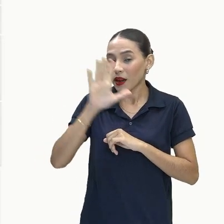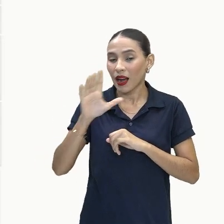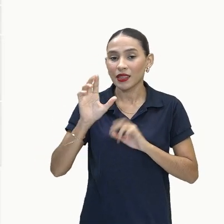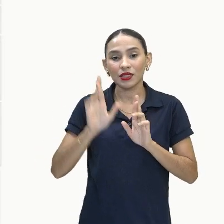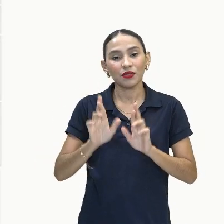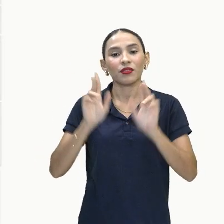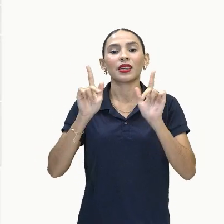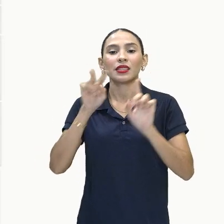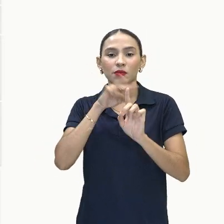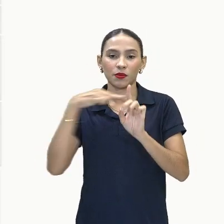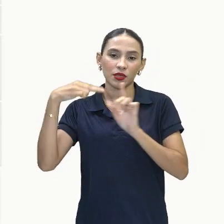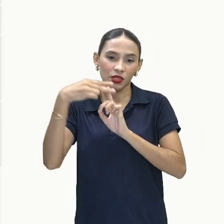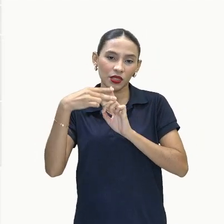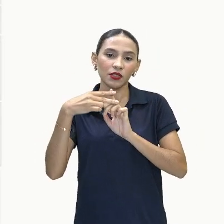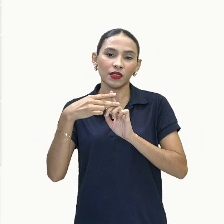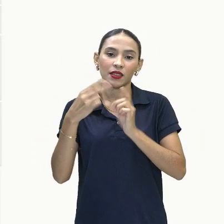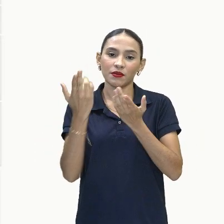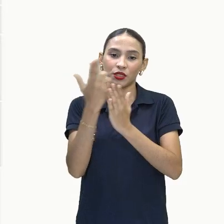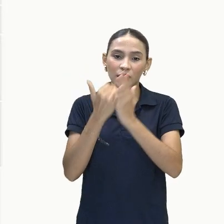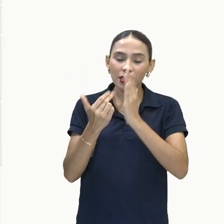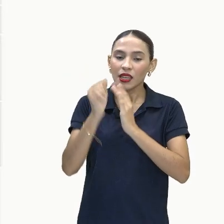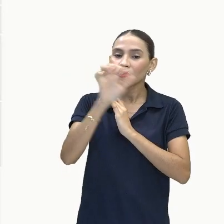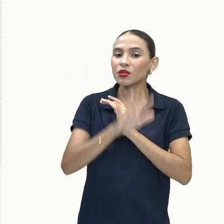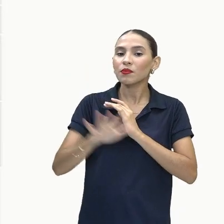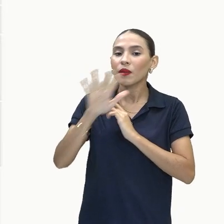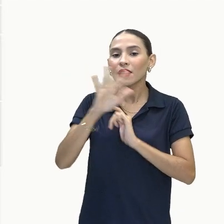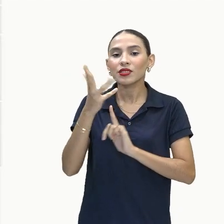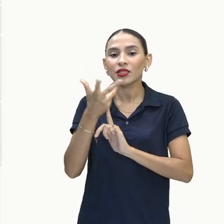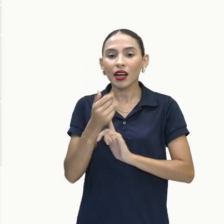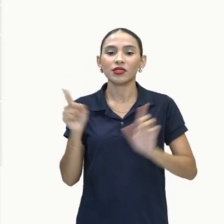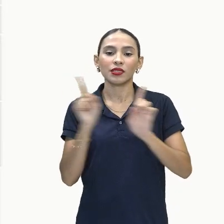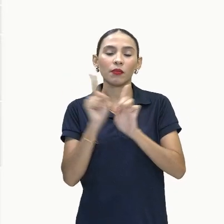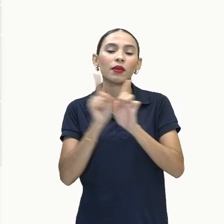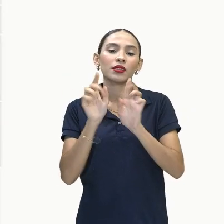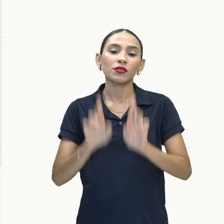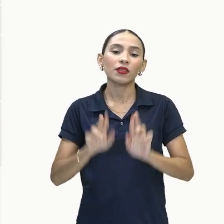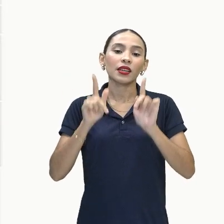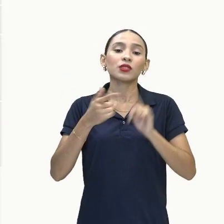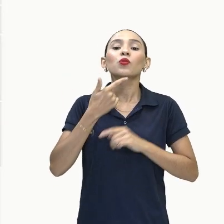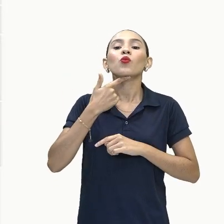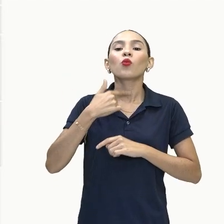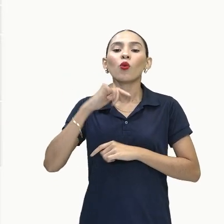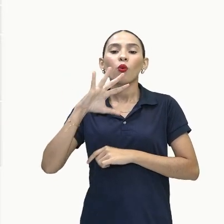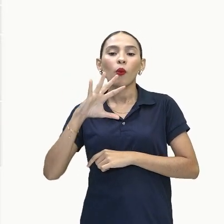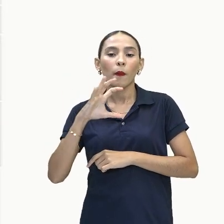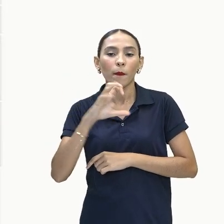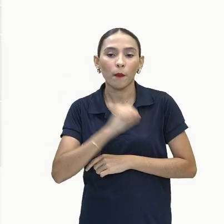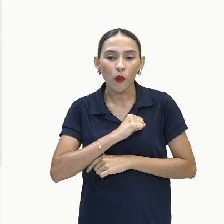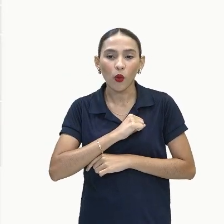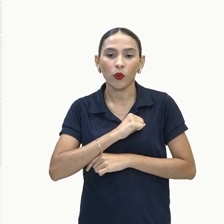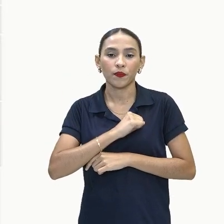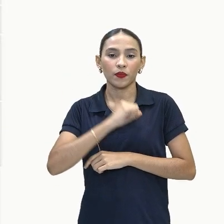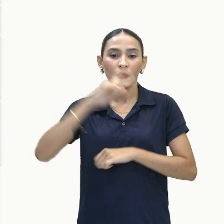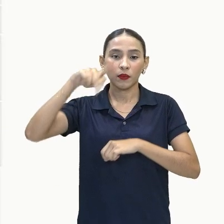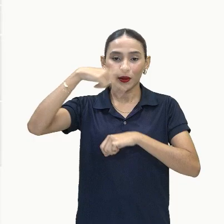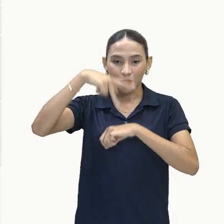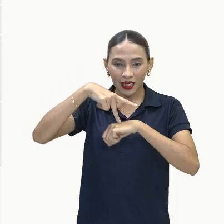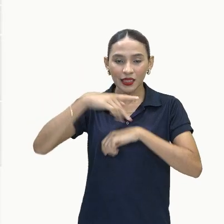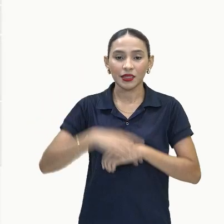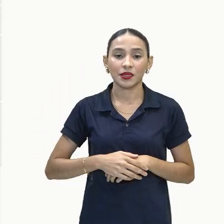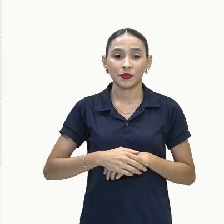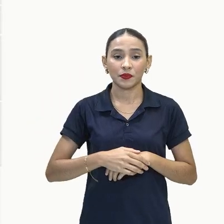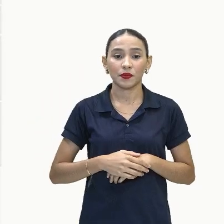perspectivas, outras formas de ilustração, né? E o gosto pelo nacional. Exatamente. E já na primeira tela, que